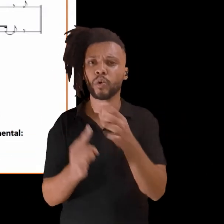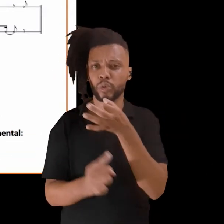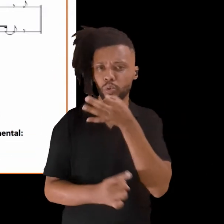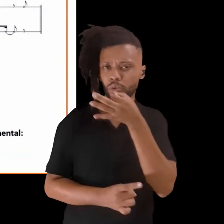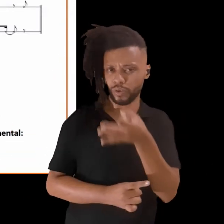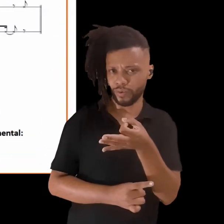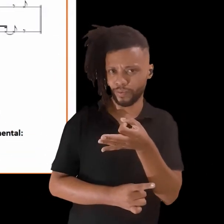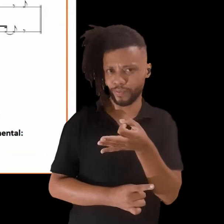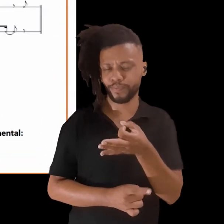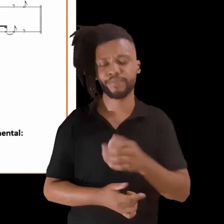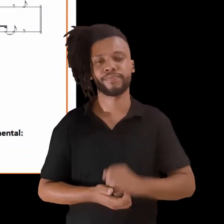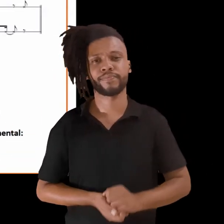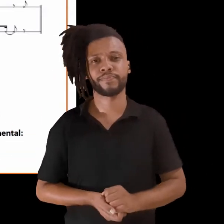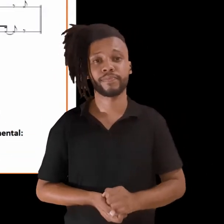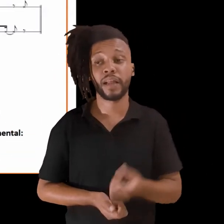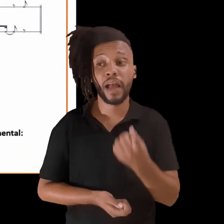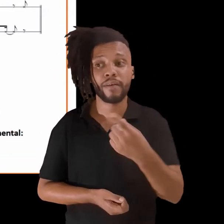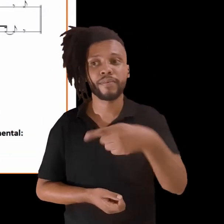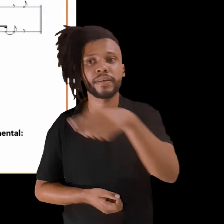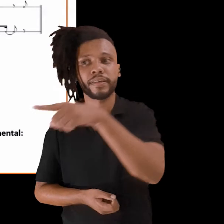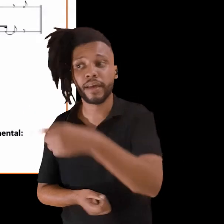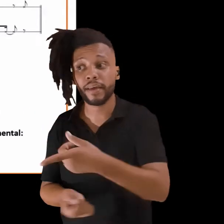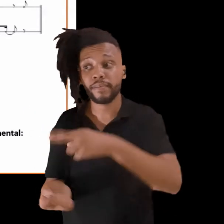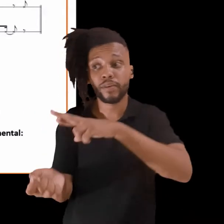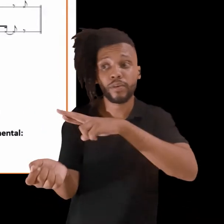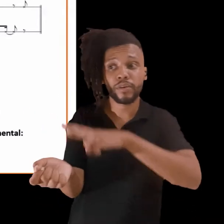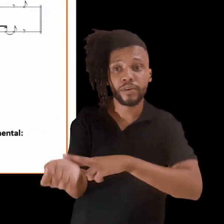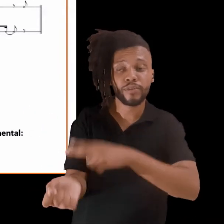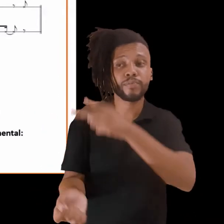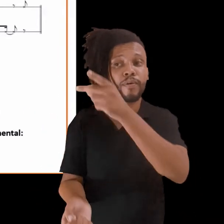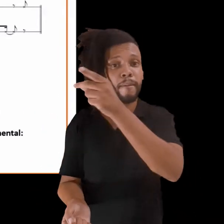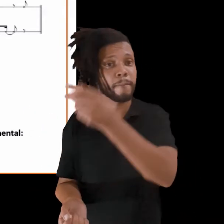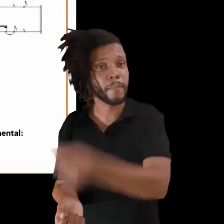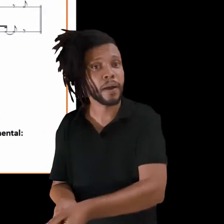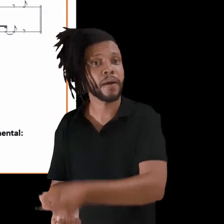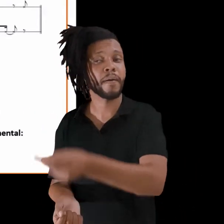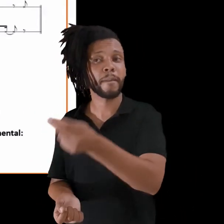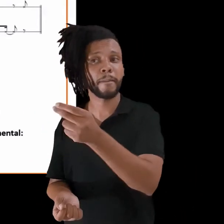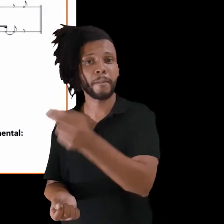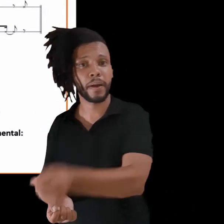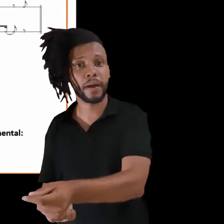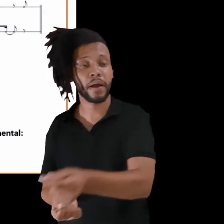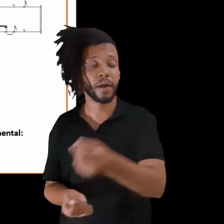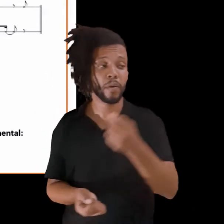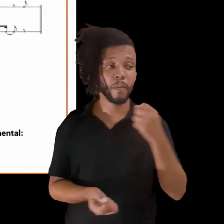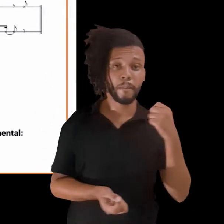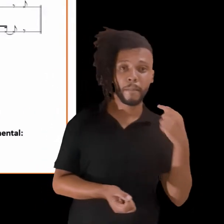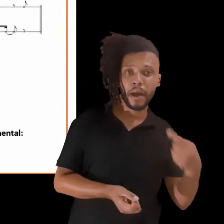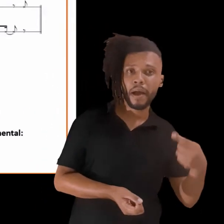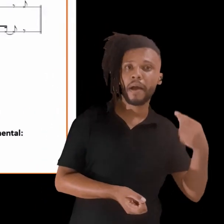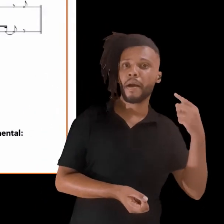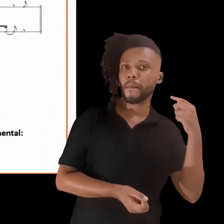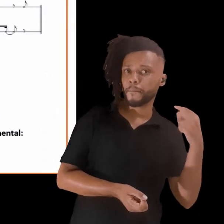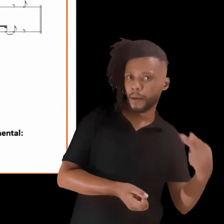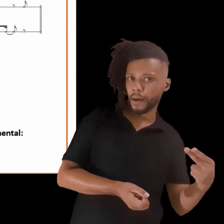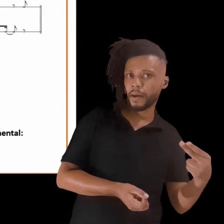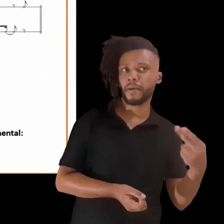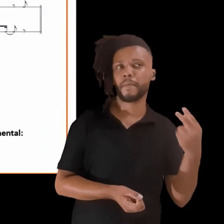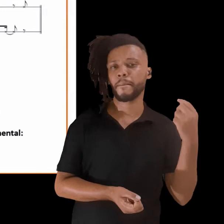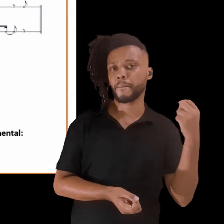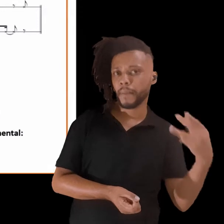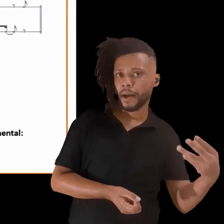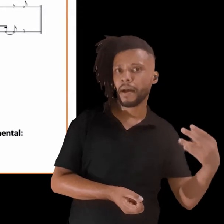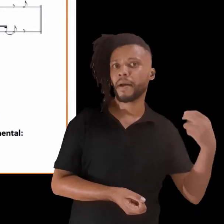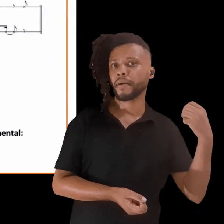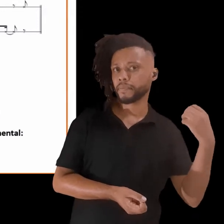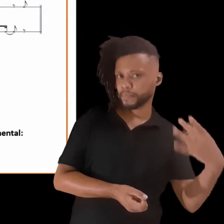E vocês? Babo, boi babão, bolha de sabão. Agora eu. Babalu faz